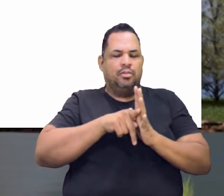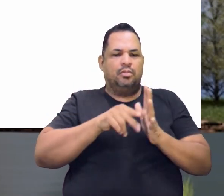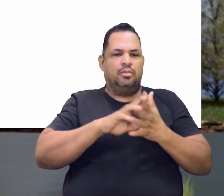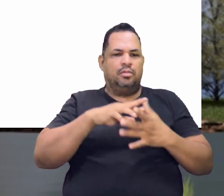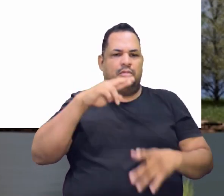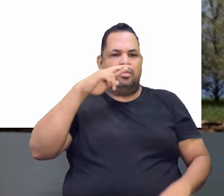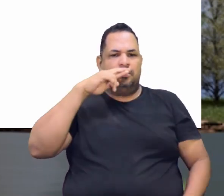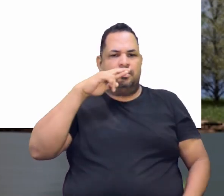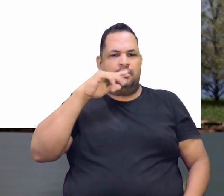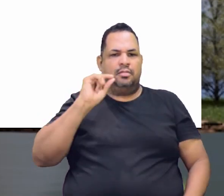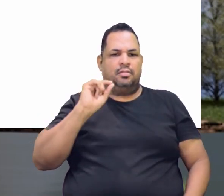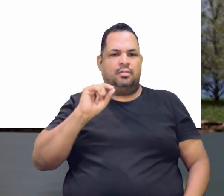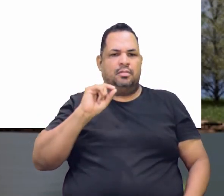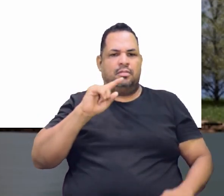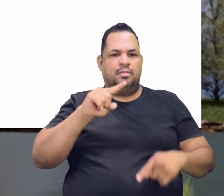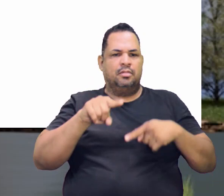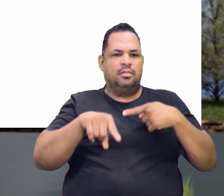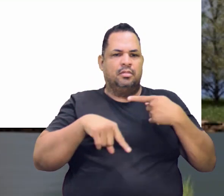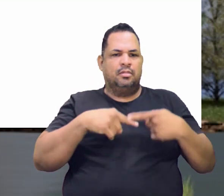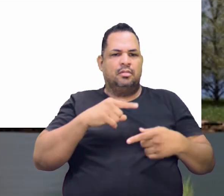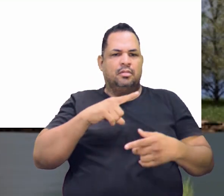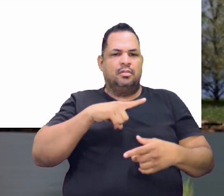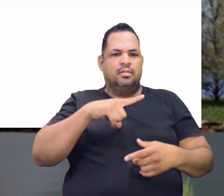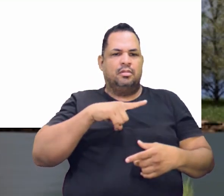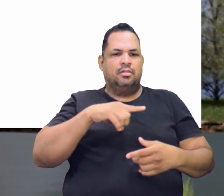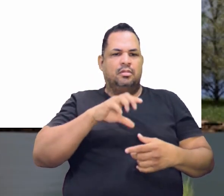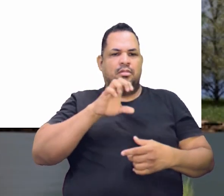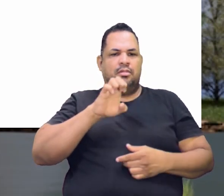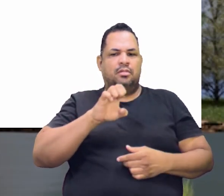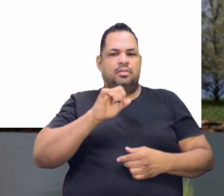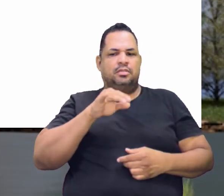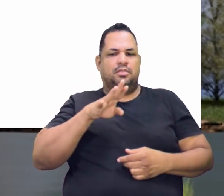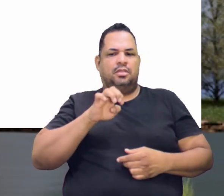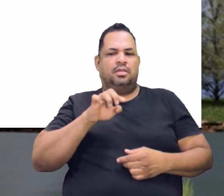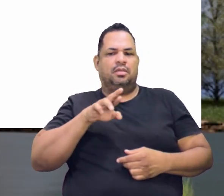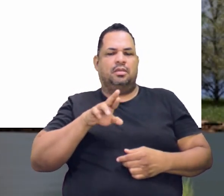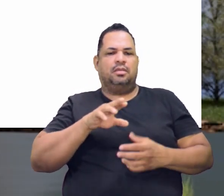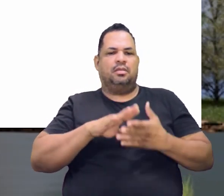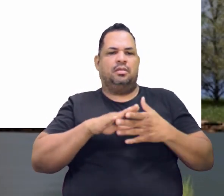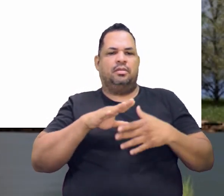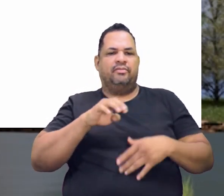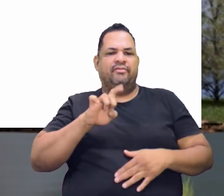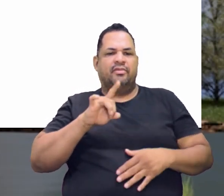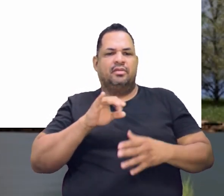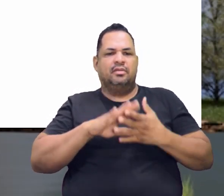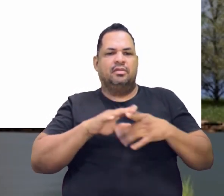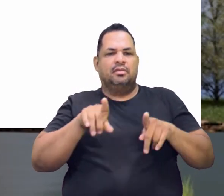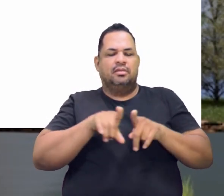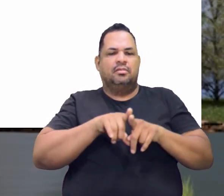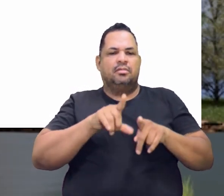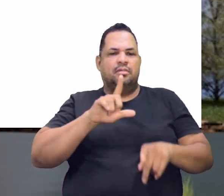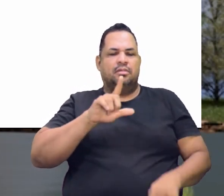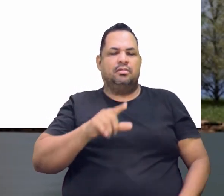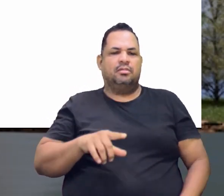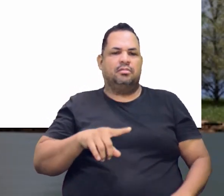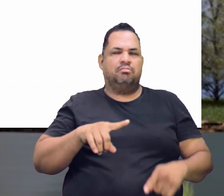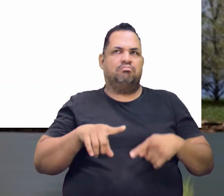Rondon. Depois tivemos a Esther de Viveiro, depois tivemos o Larry